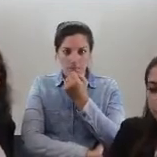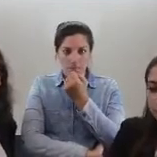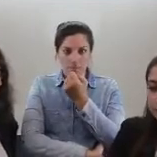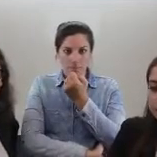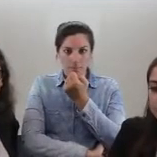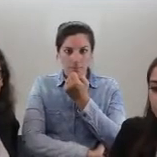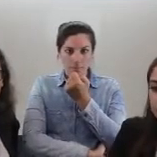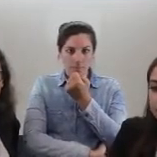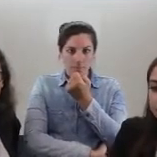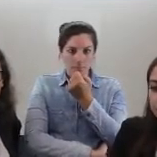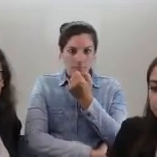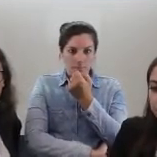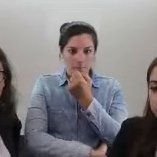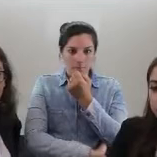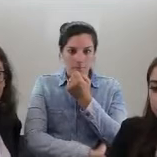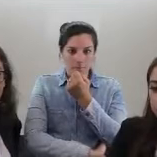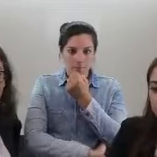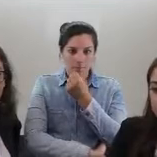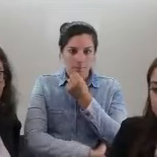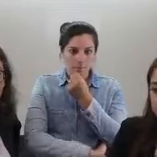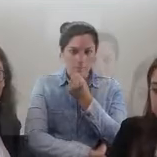Vamos lá para pesquisa por livro.